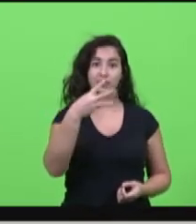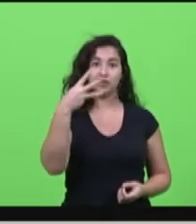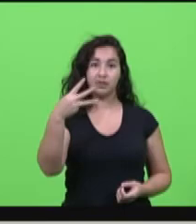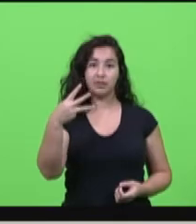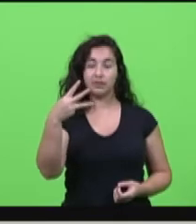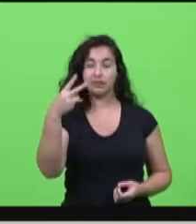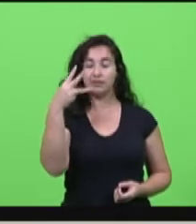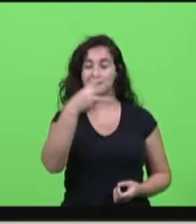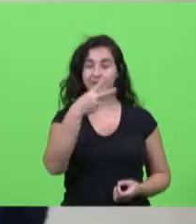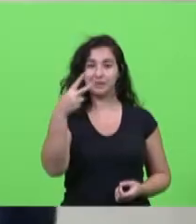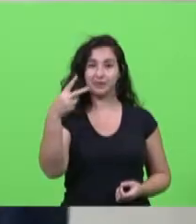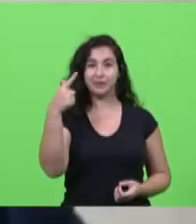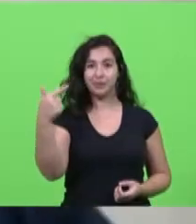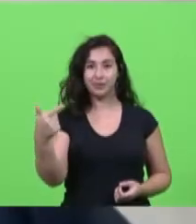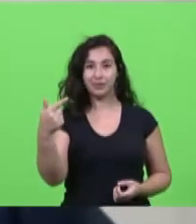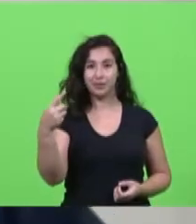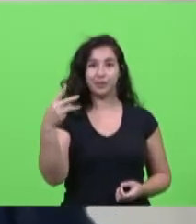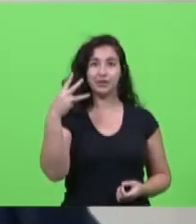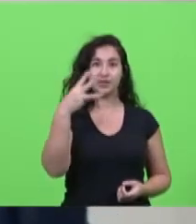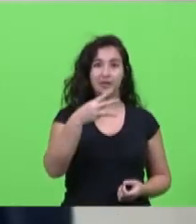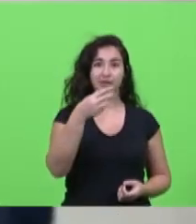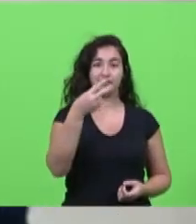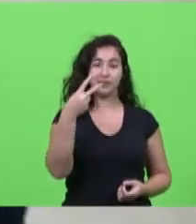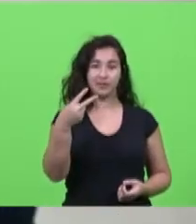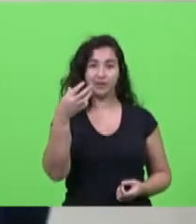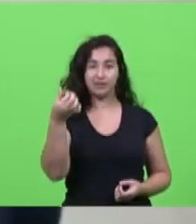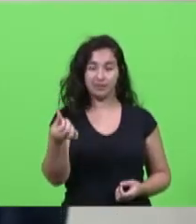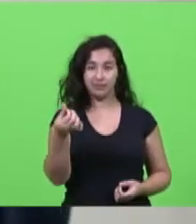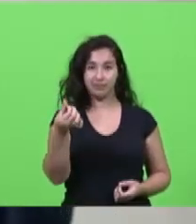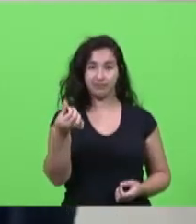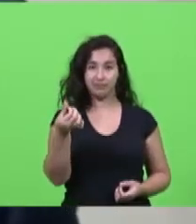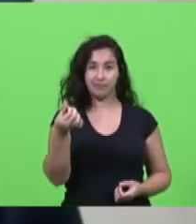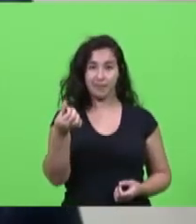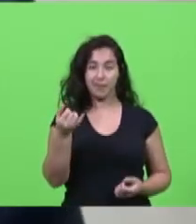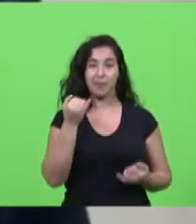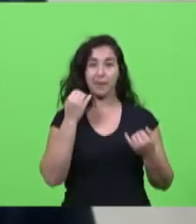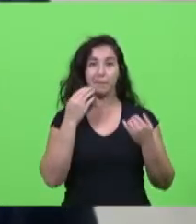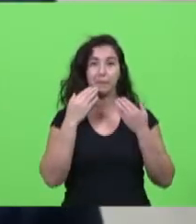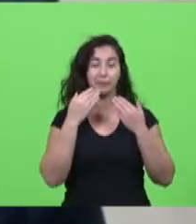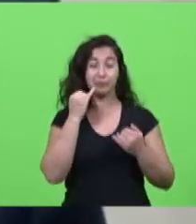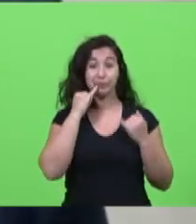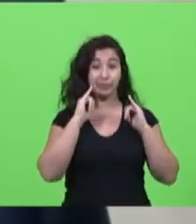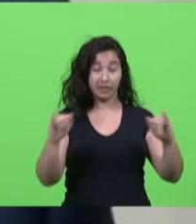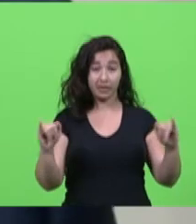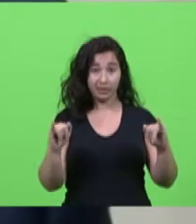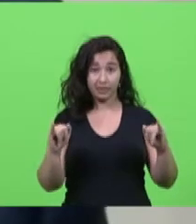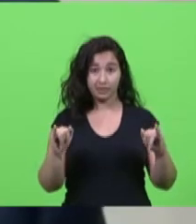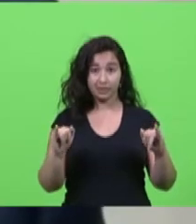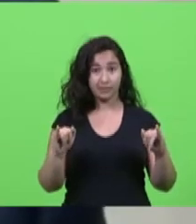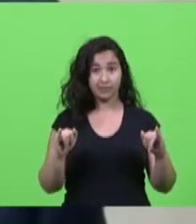322 a 326. Comunica ainda a presidência que